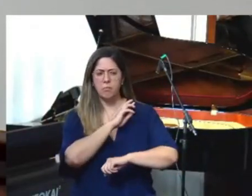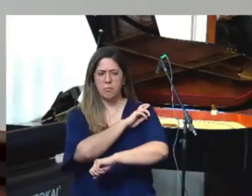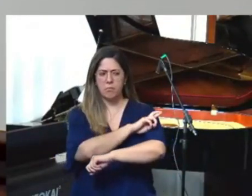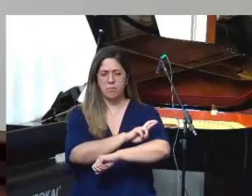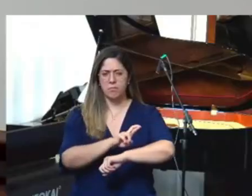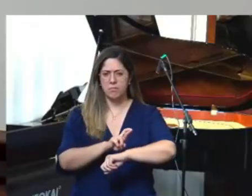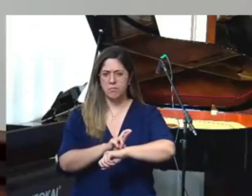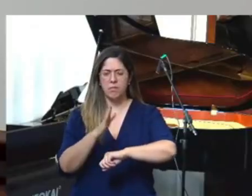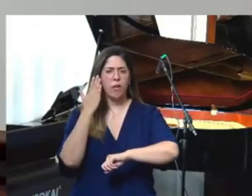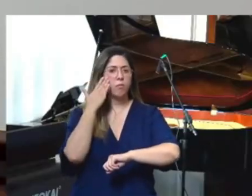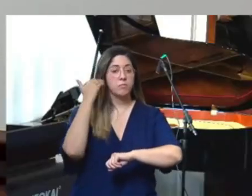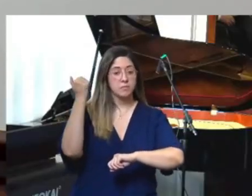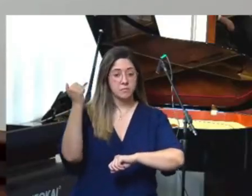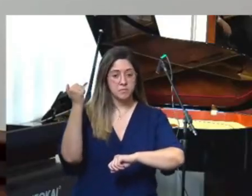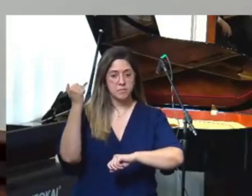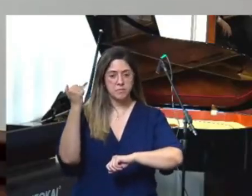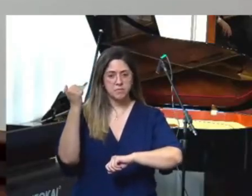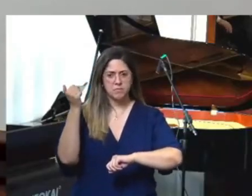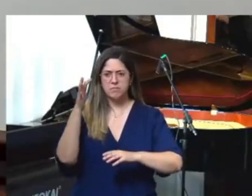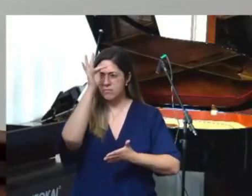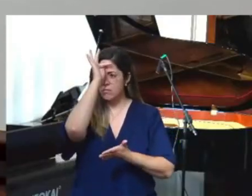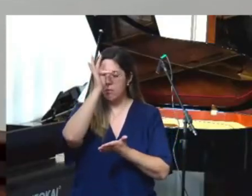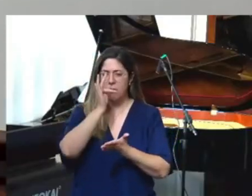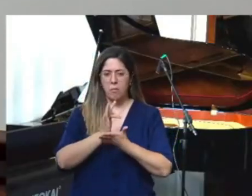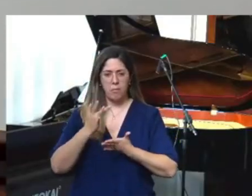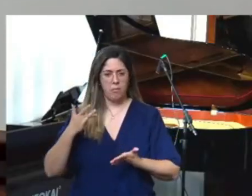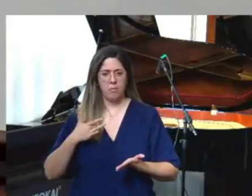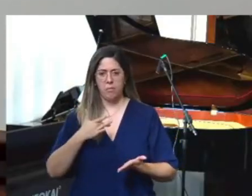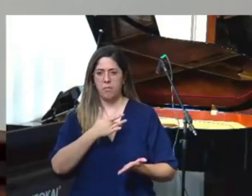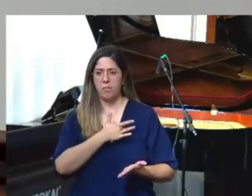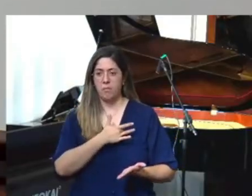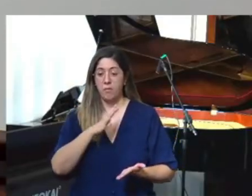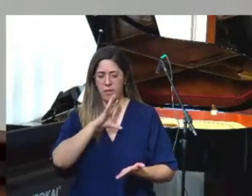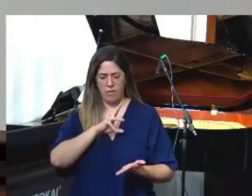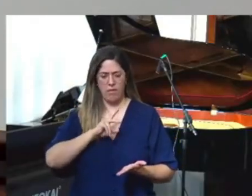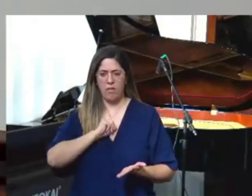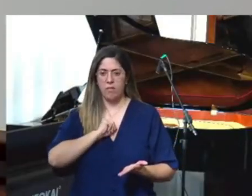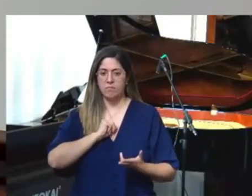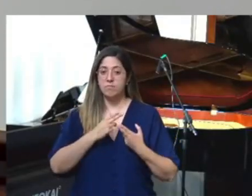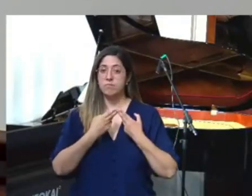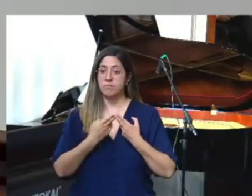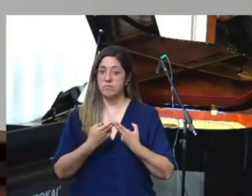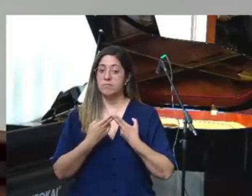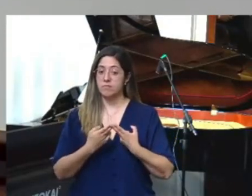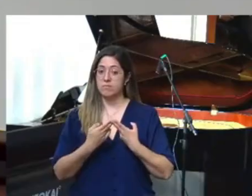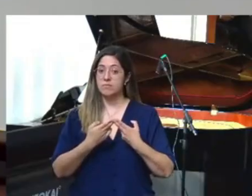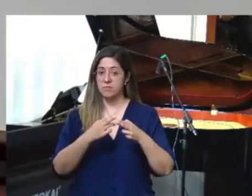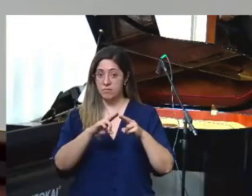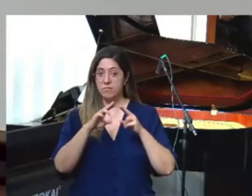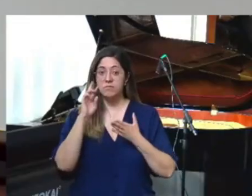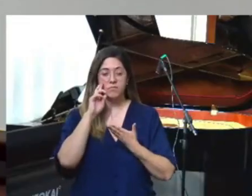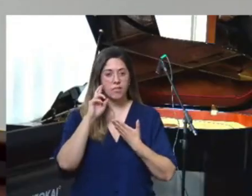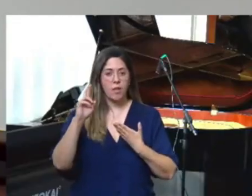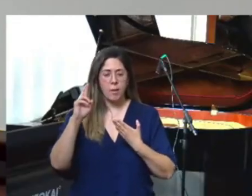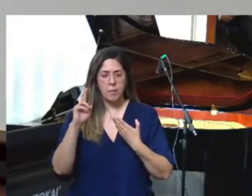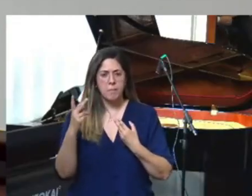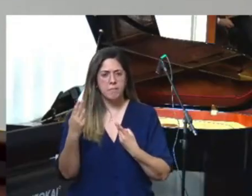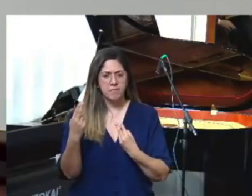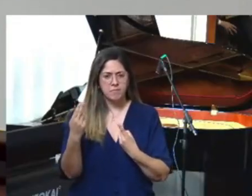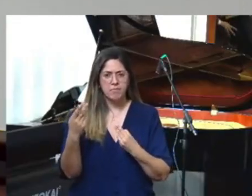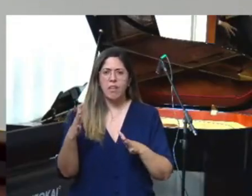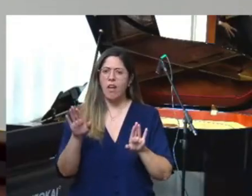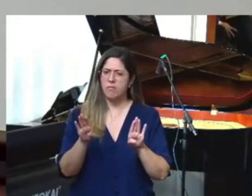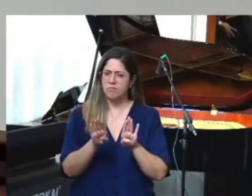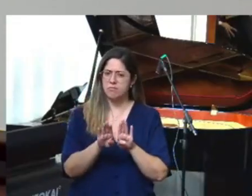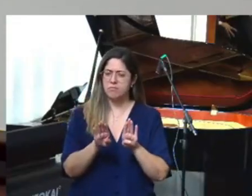respeitáveis, sensatos, sadios na fé, no amor e na perseverança. Do mesmo modo, quanto